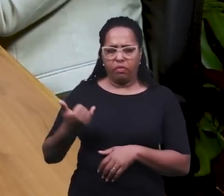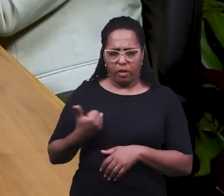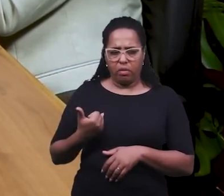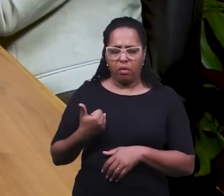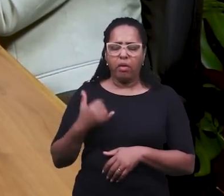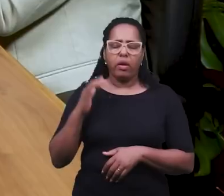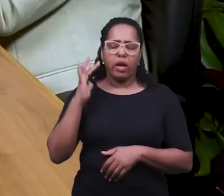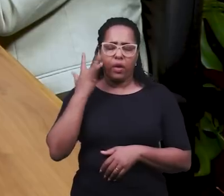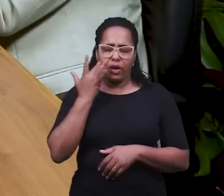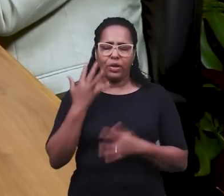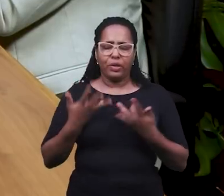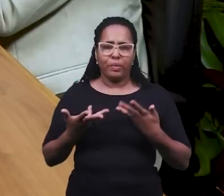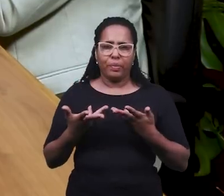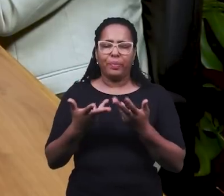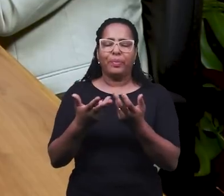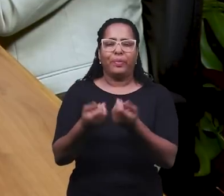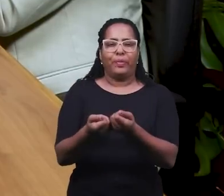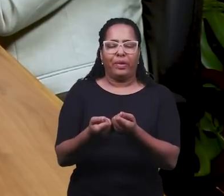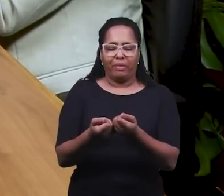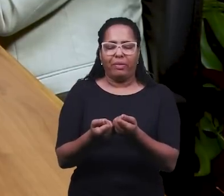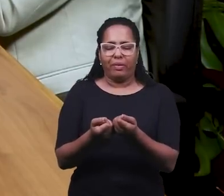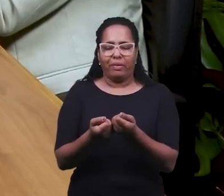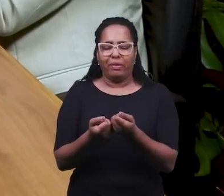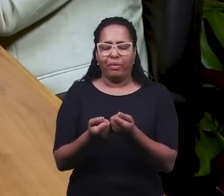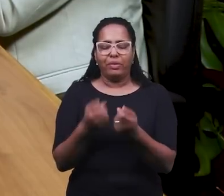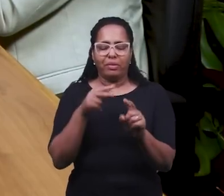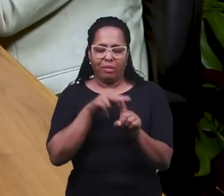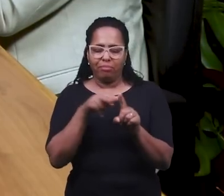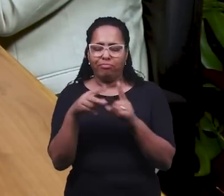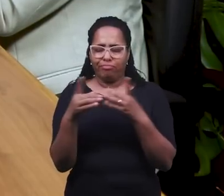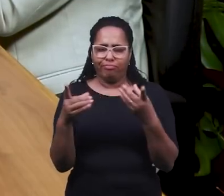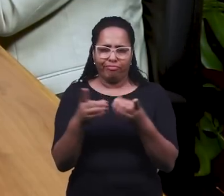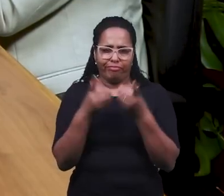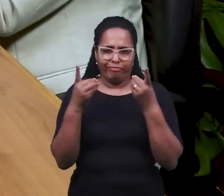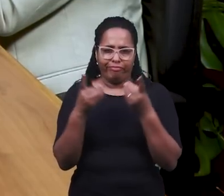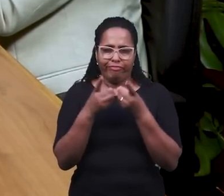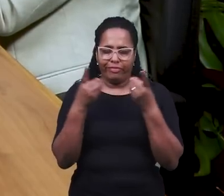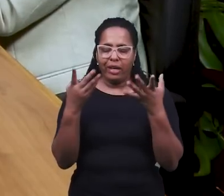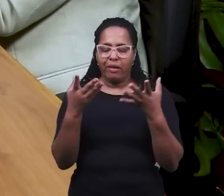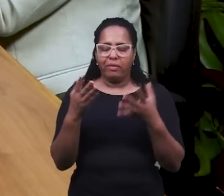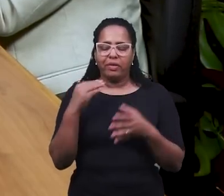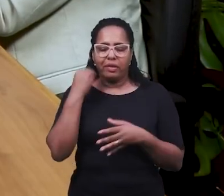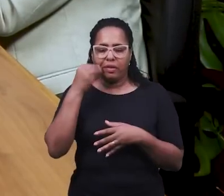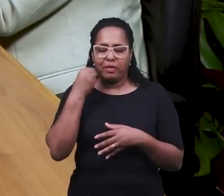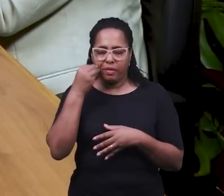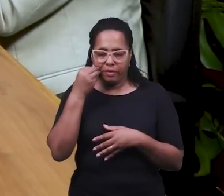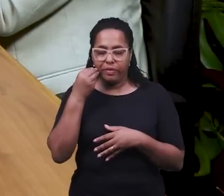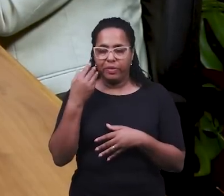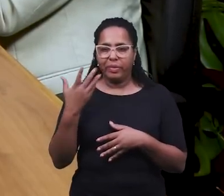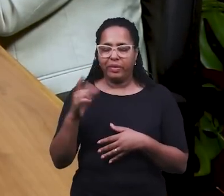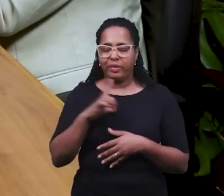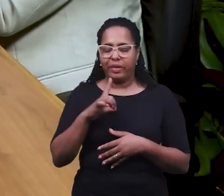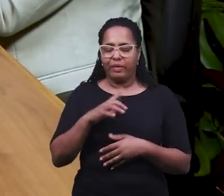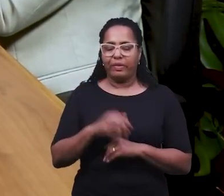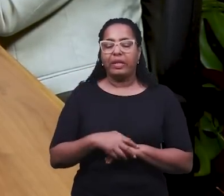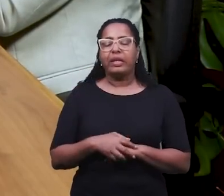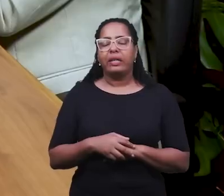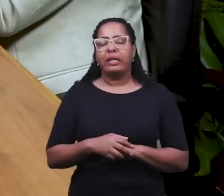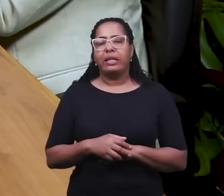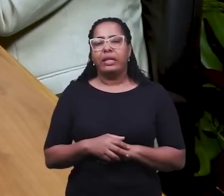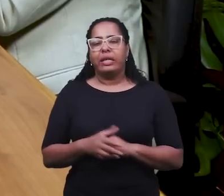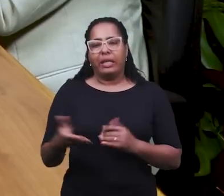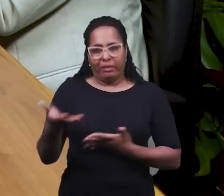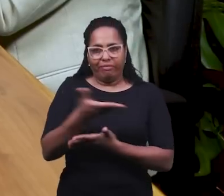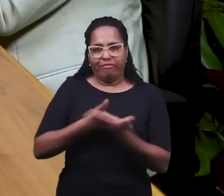e ele me contou, e eu achei algo maravilhoso, inclusive do ponto de vista didático, para nós entendermos assim a experiência do